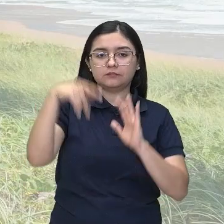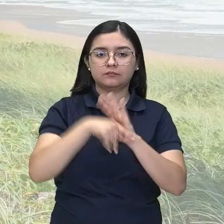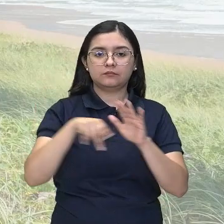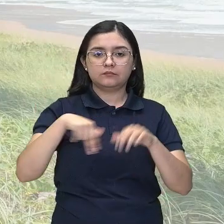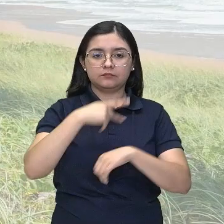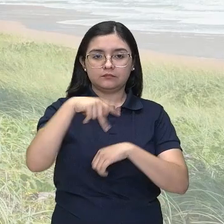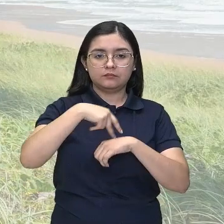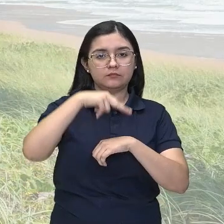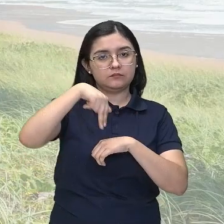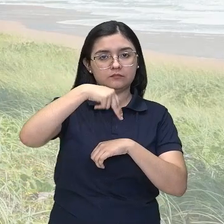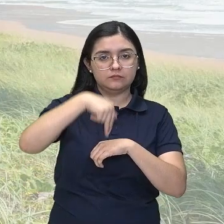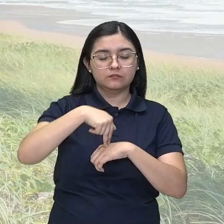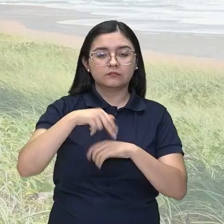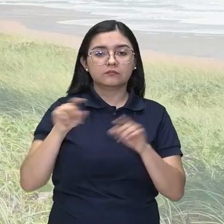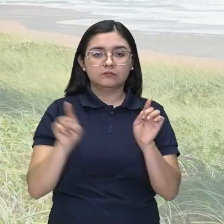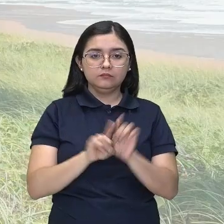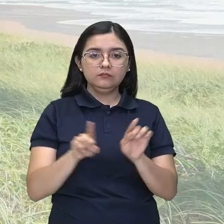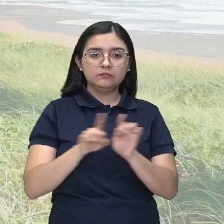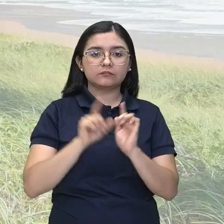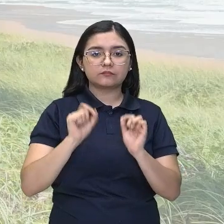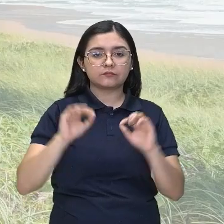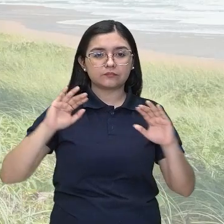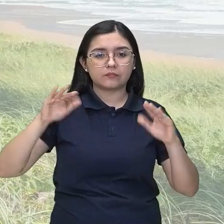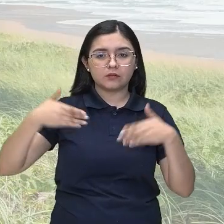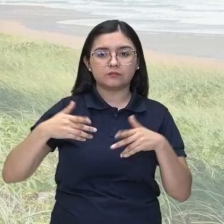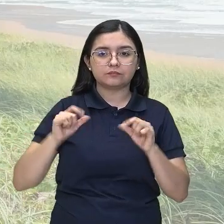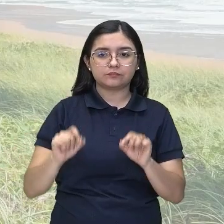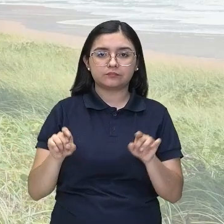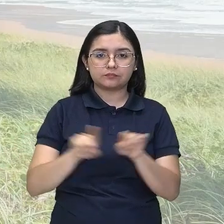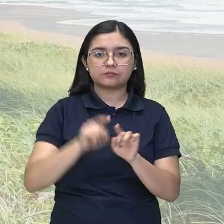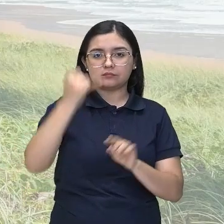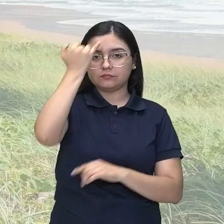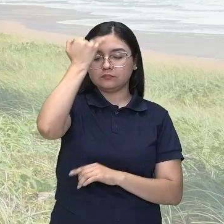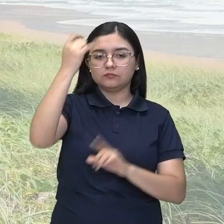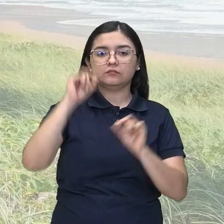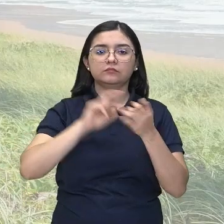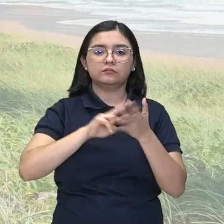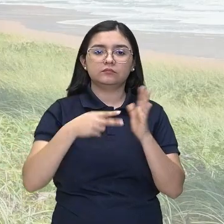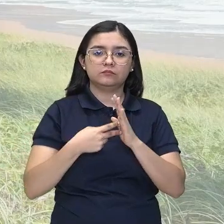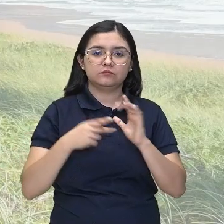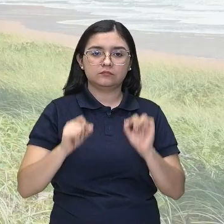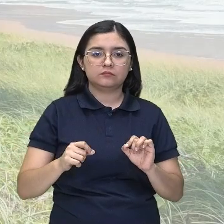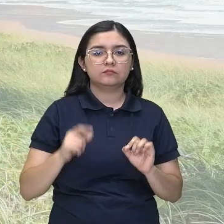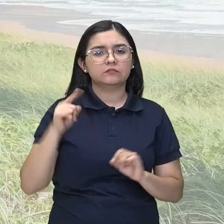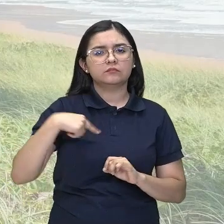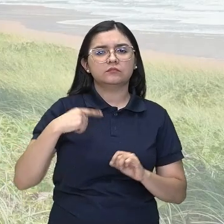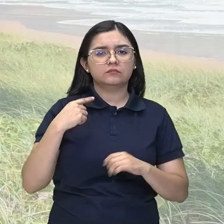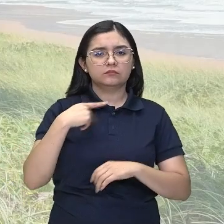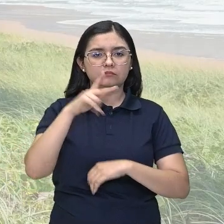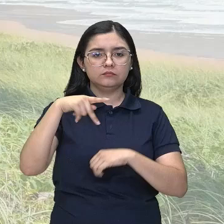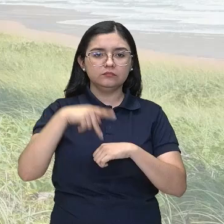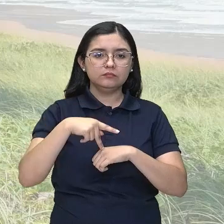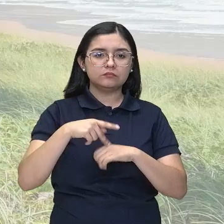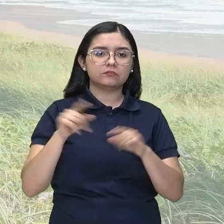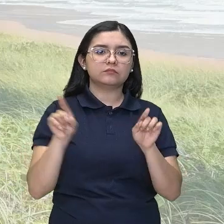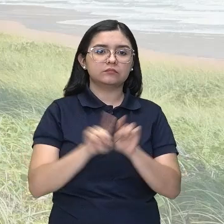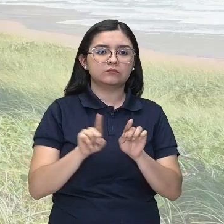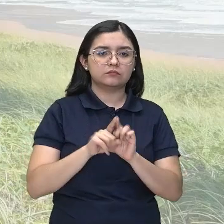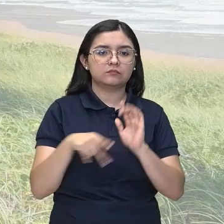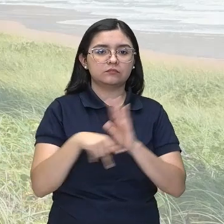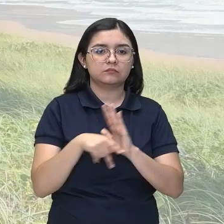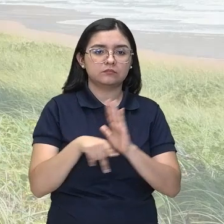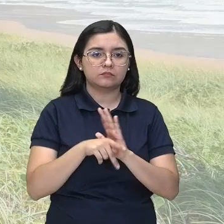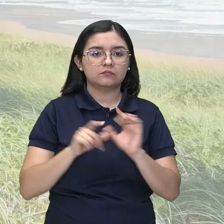ou nacionalismo, ou seja, voltar-se para a ideia do que é ser brasileiro. A ideia dos nossos autores